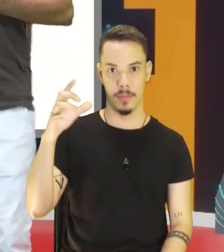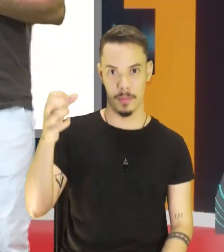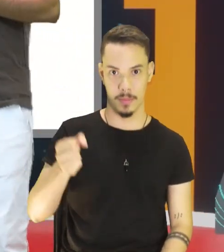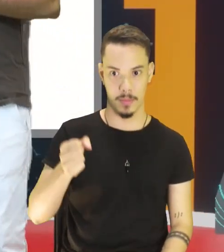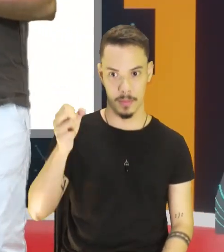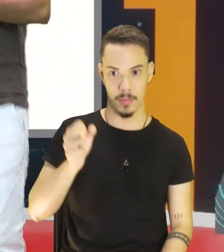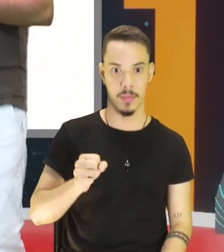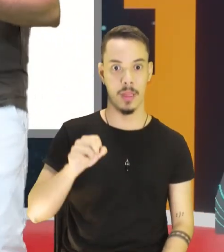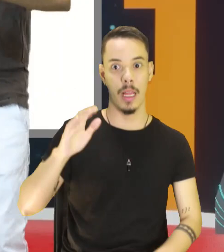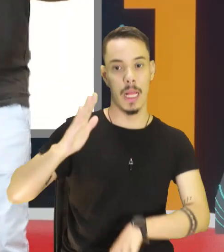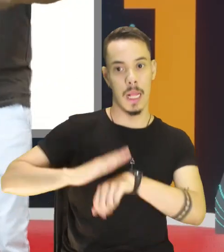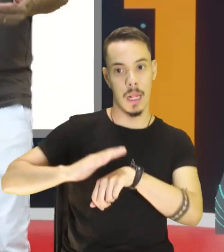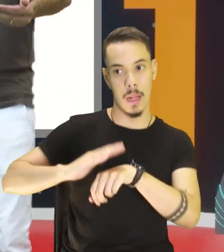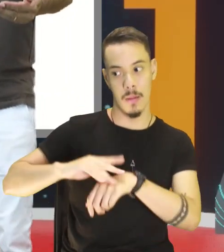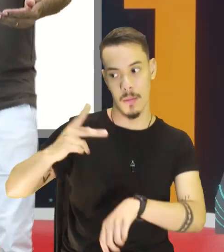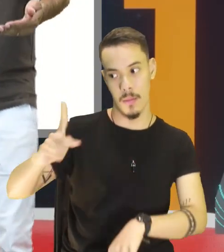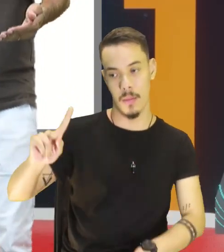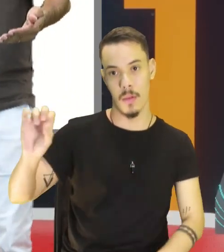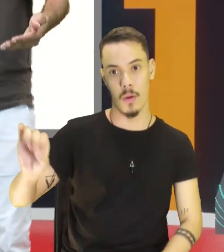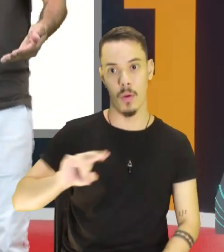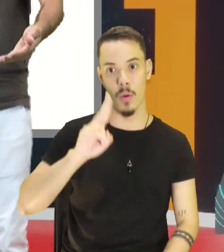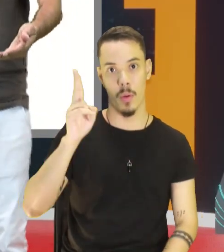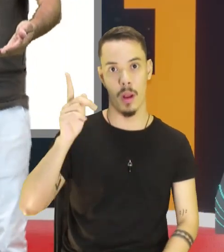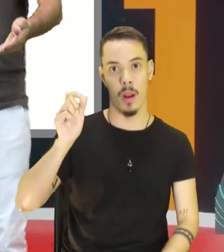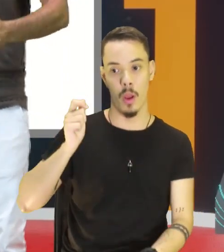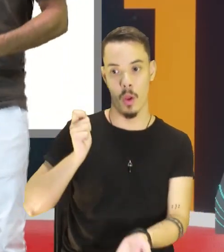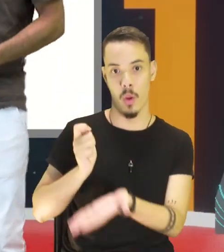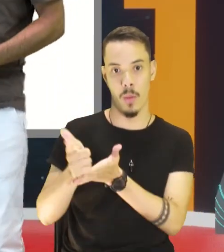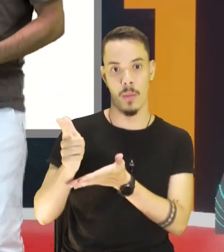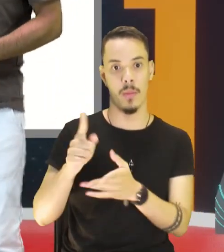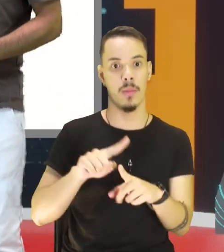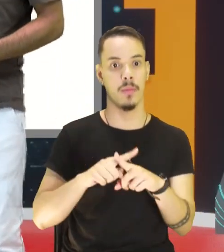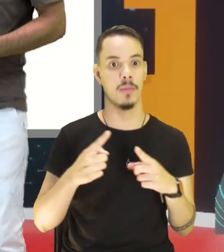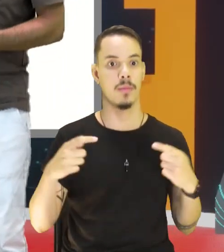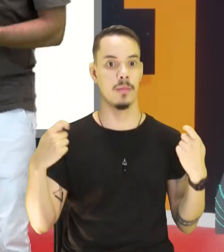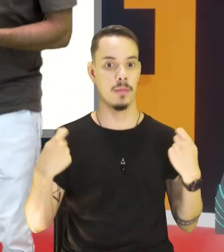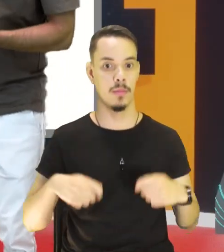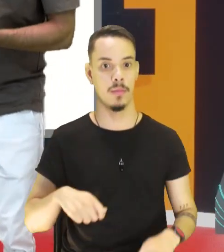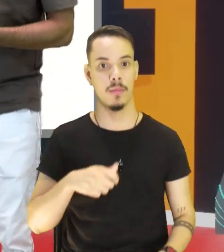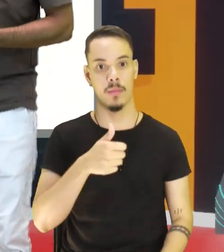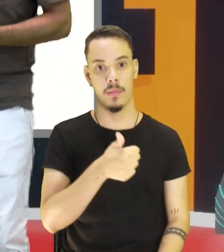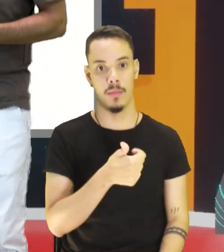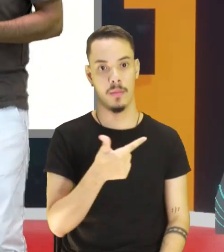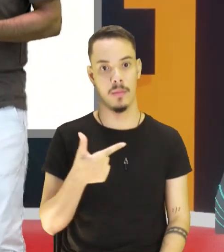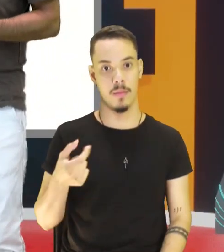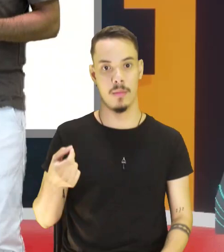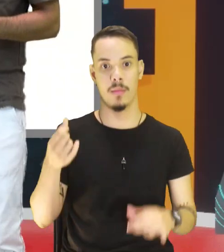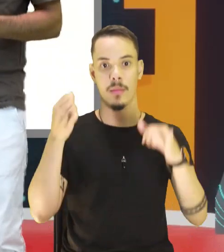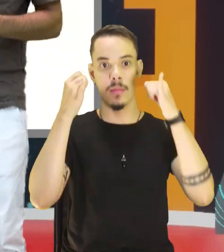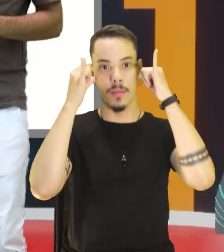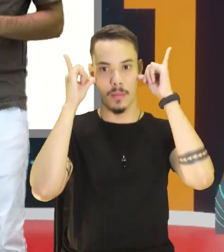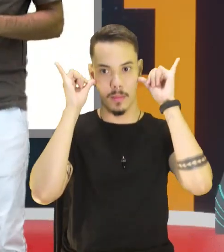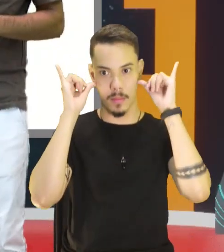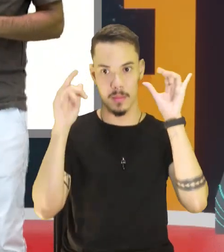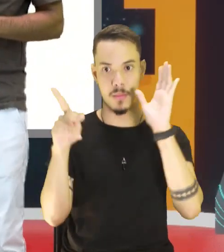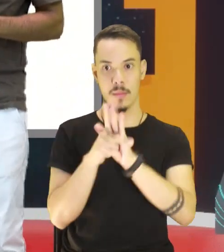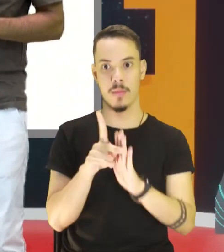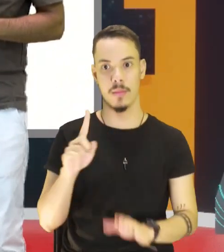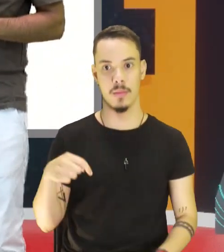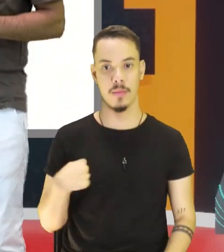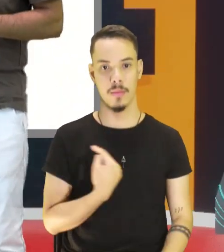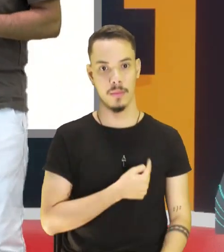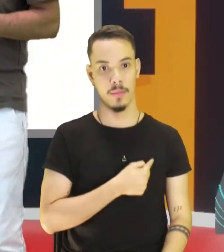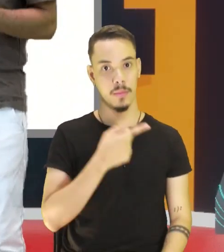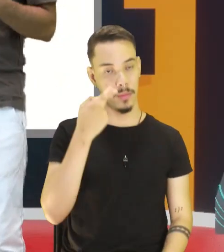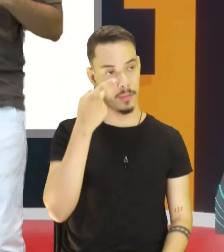ele mesmo produz, ou ele compra de produtores próximos. E vai precisar de 120 vaquinhas, né? Que é o caso do nosso laticínio que nós